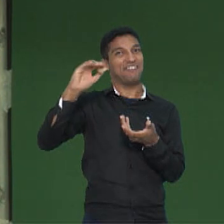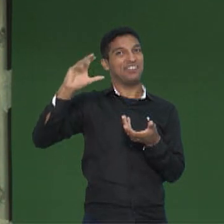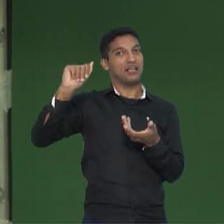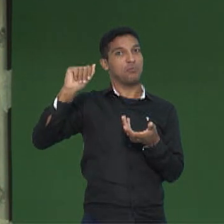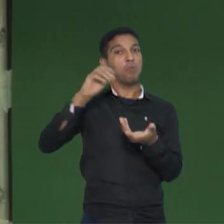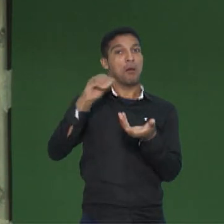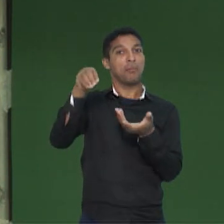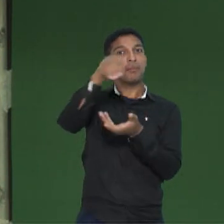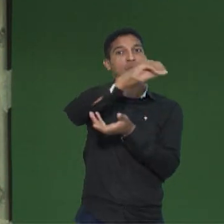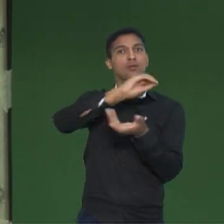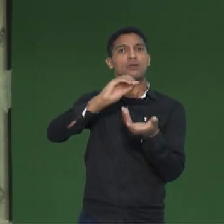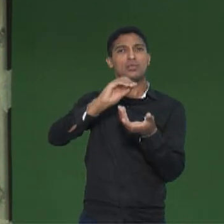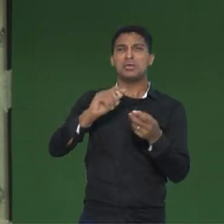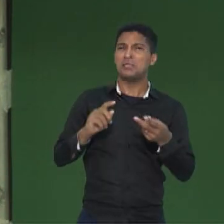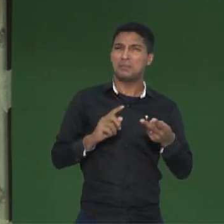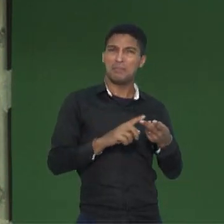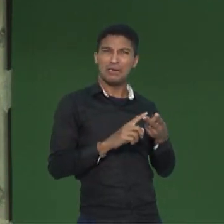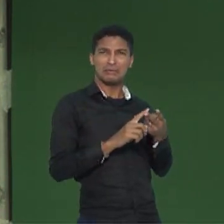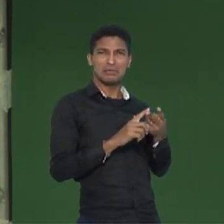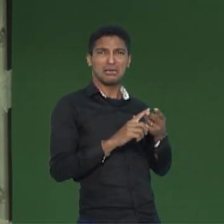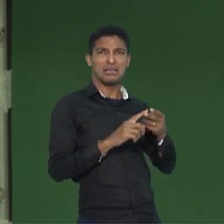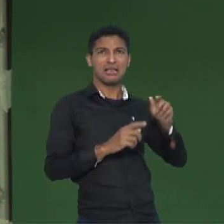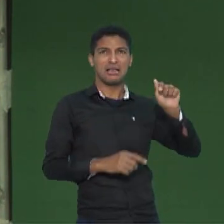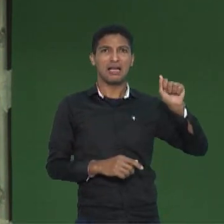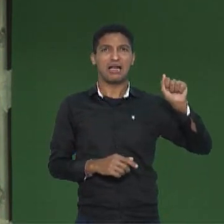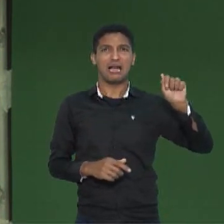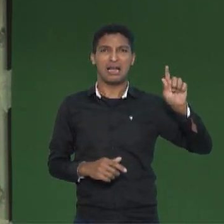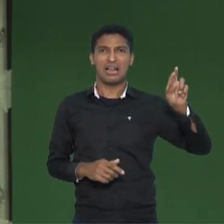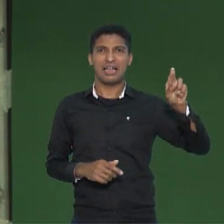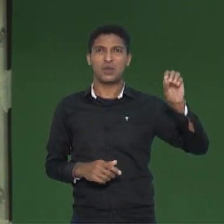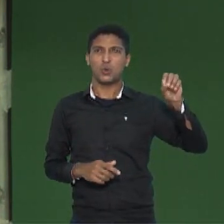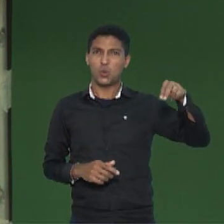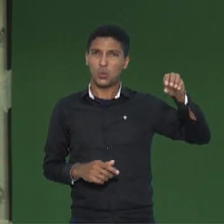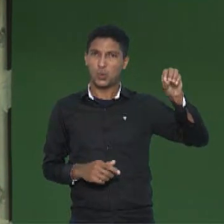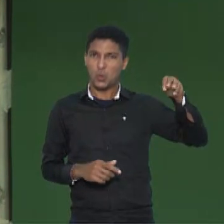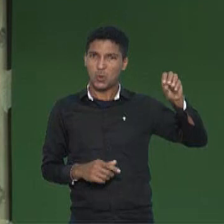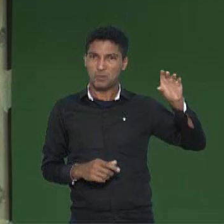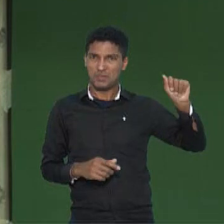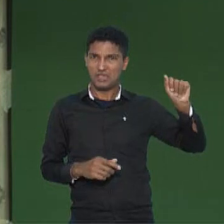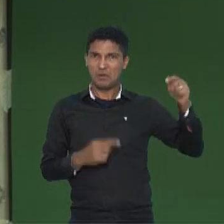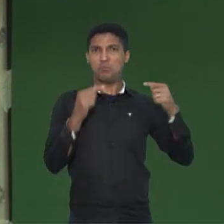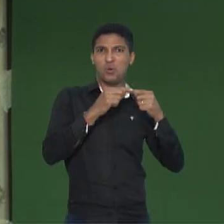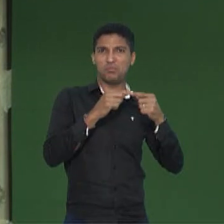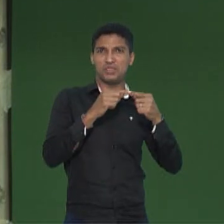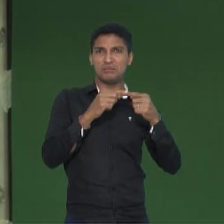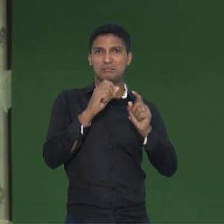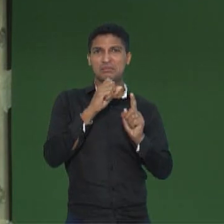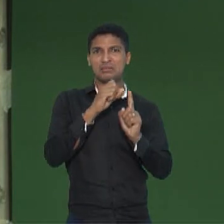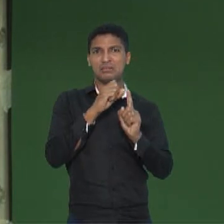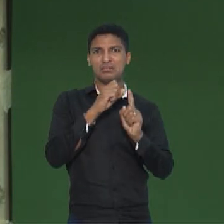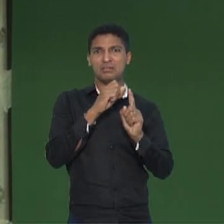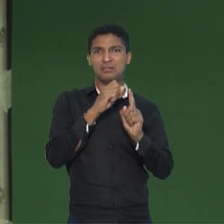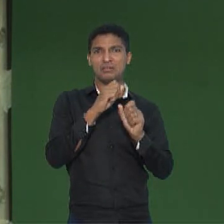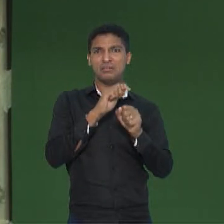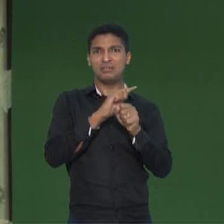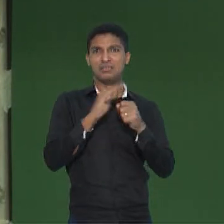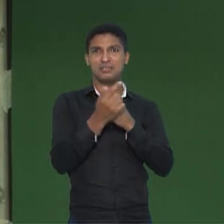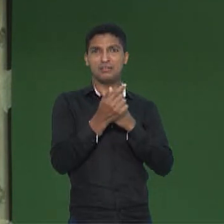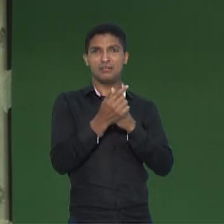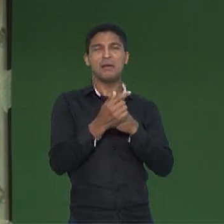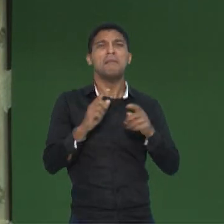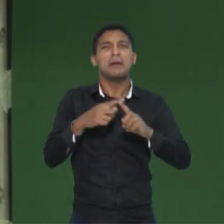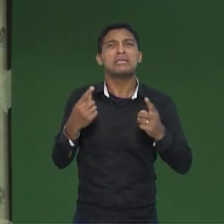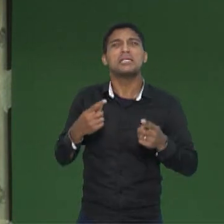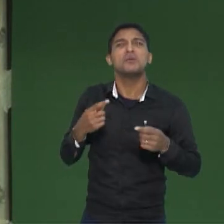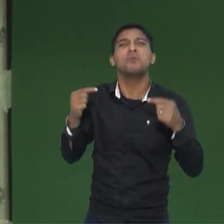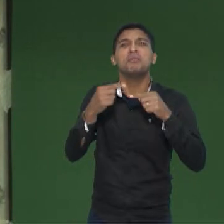a pessoal da agronomia? Mas a pessoa da agronomia daí trabalha com a geografia. Mas o que tem a ver isso com o meu dia a dia? Almoço,